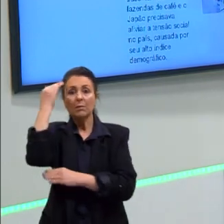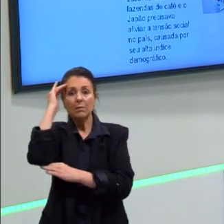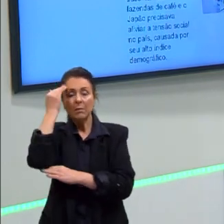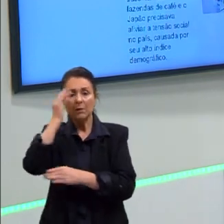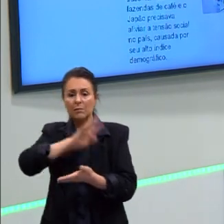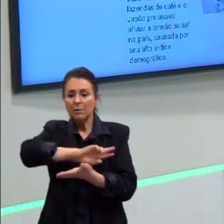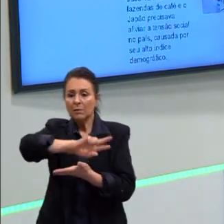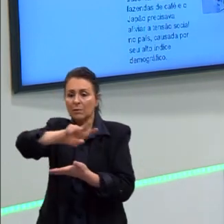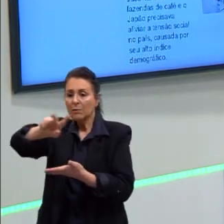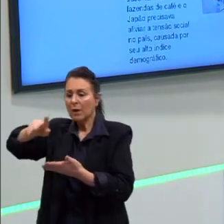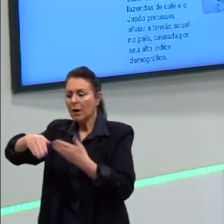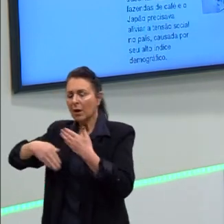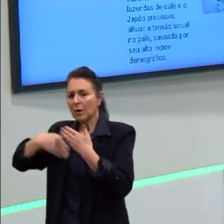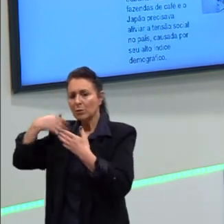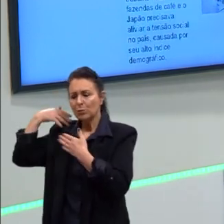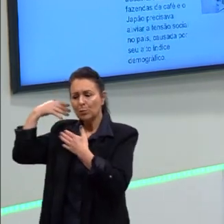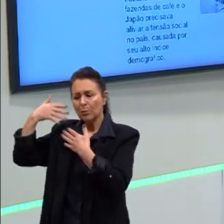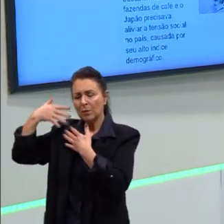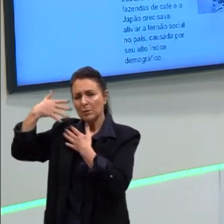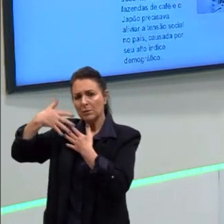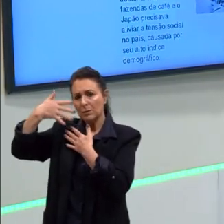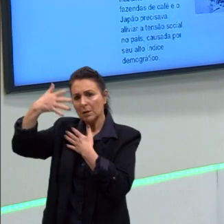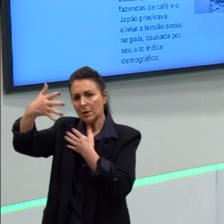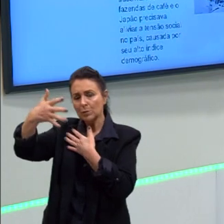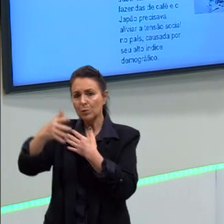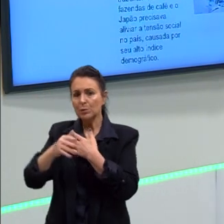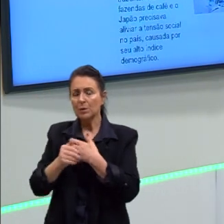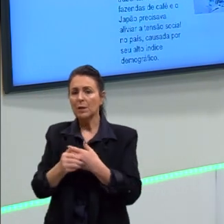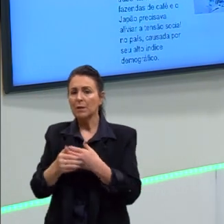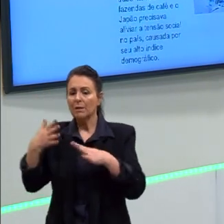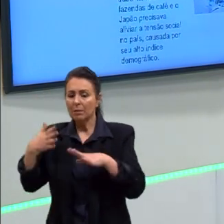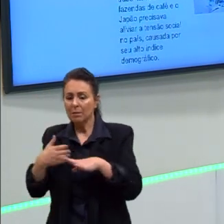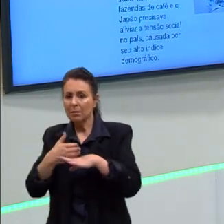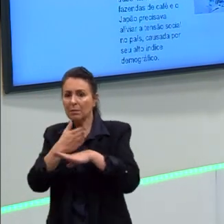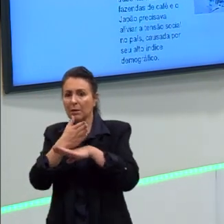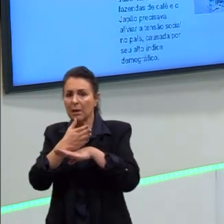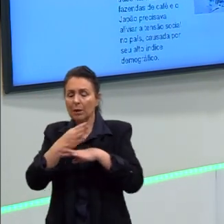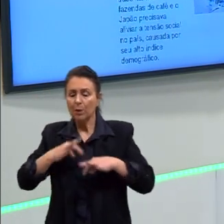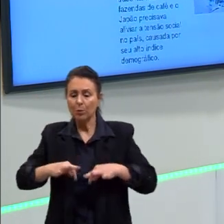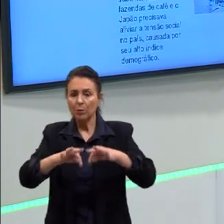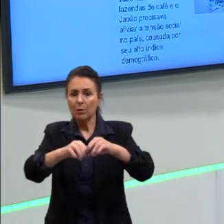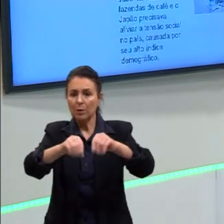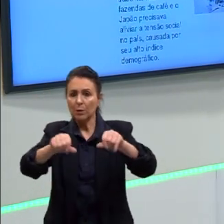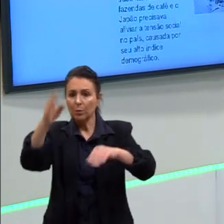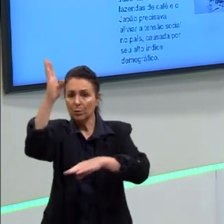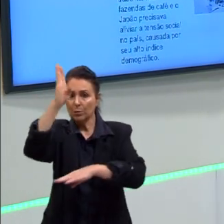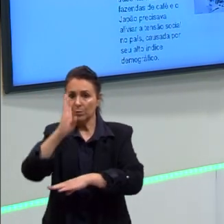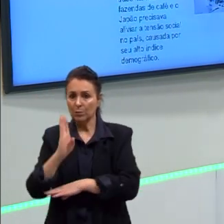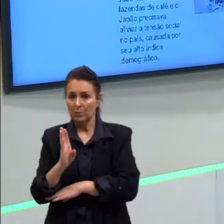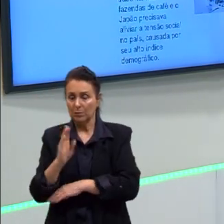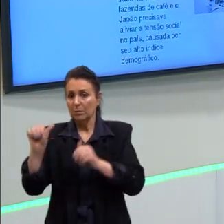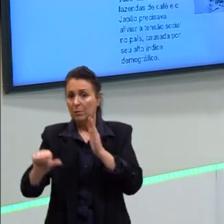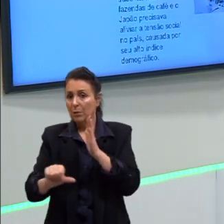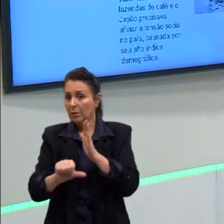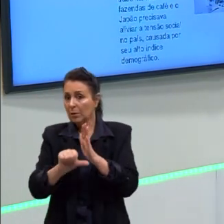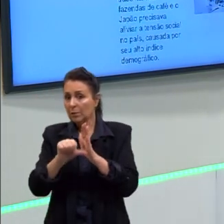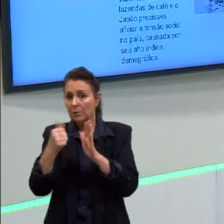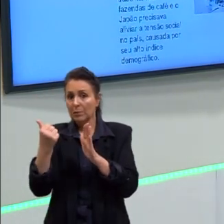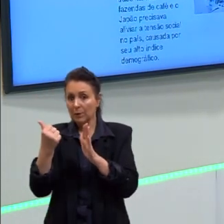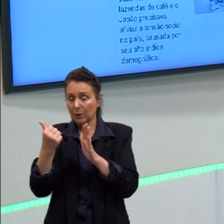nós tivemos vários processos né de ocupação neto do nosso território através da das pessoas o primeiro grande